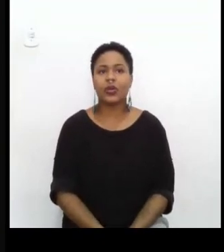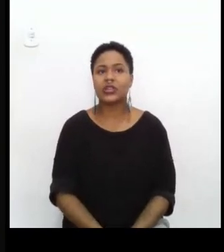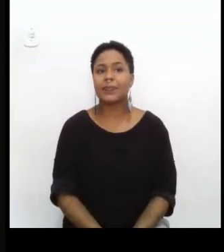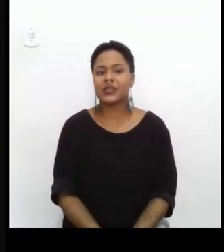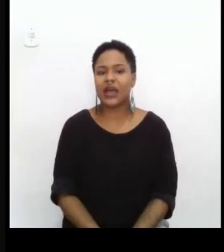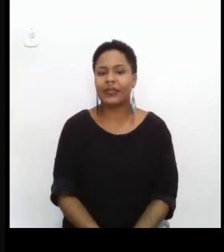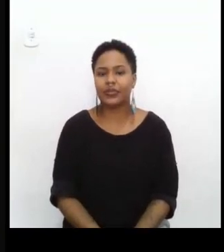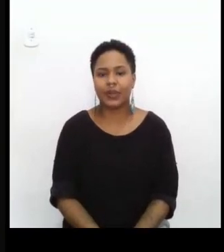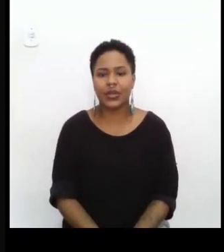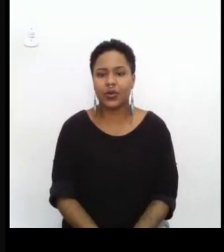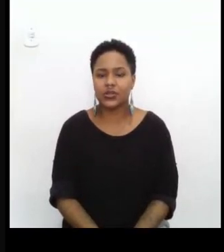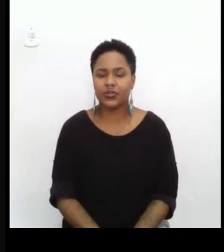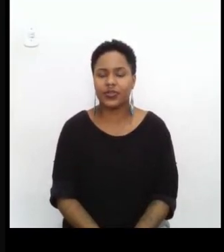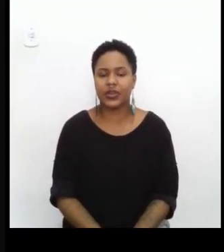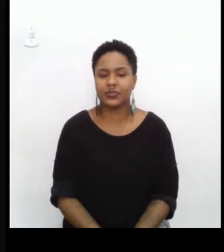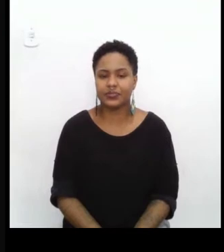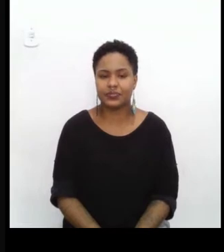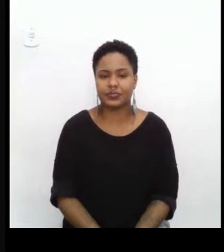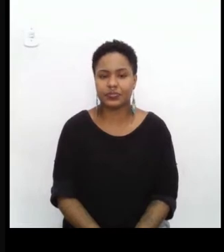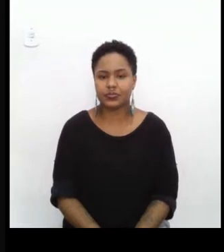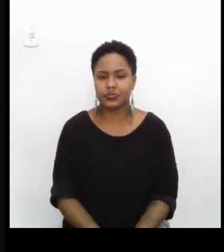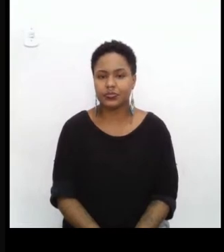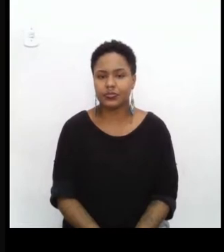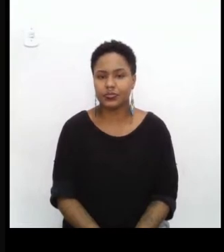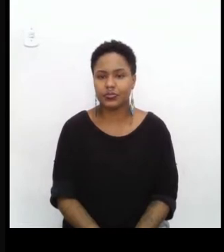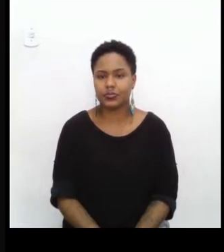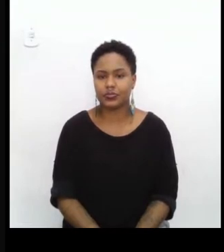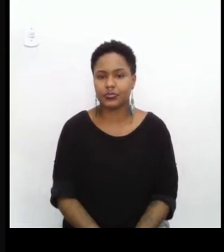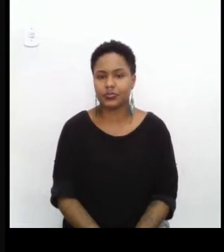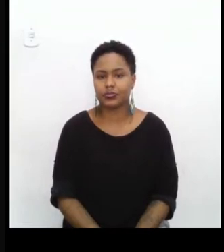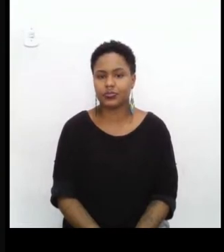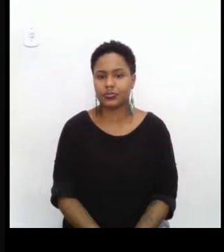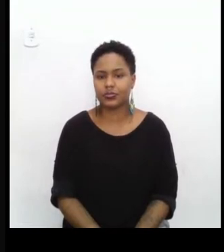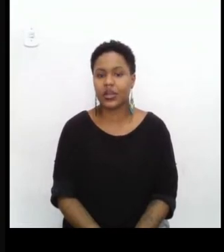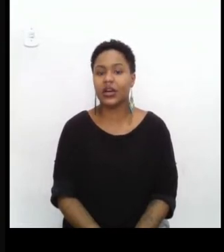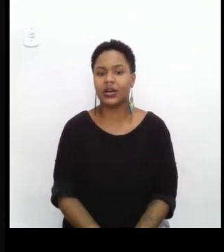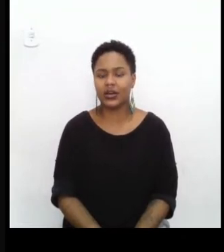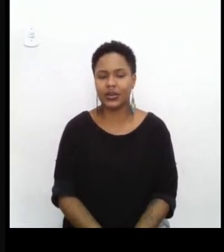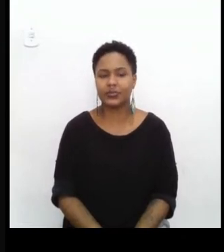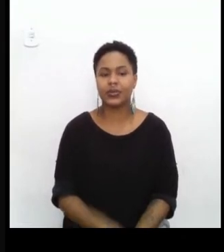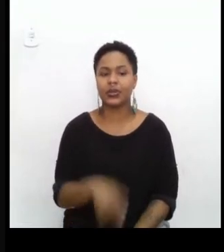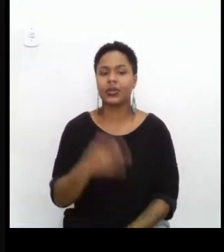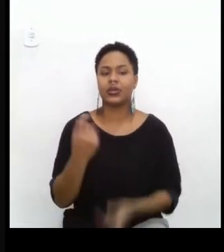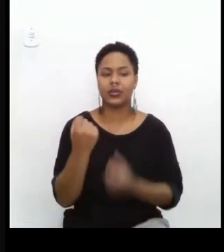e jurar ingere on the Water contigo